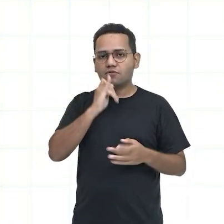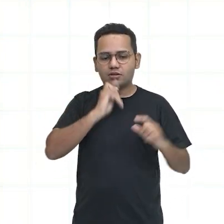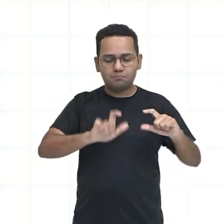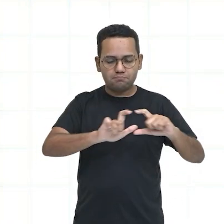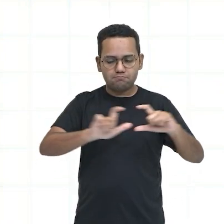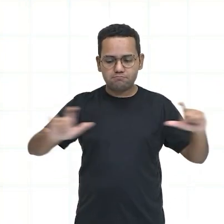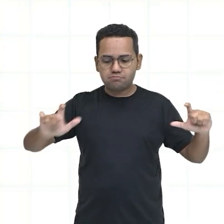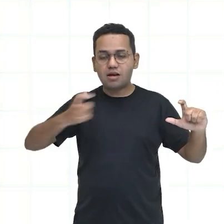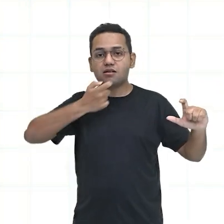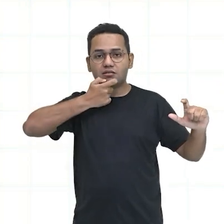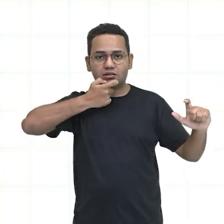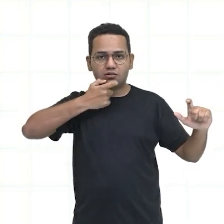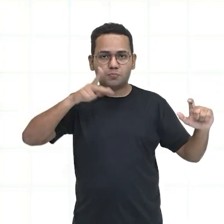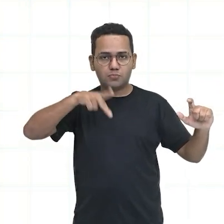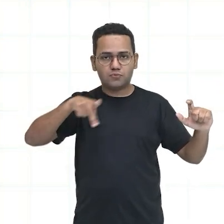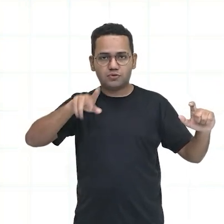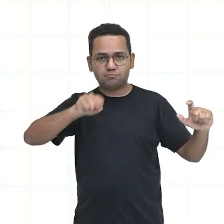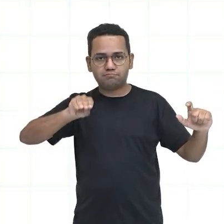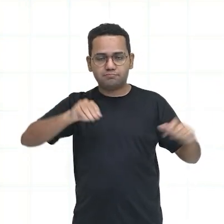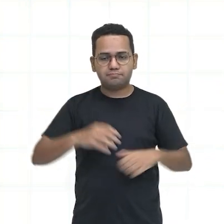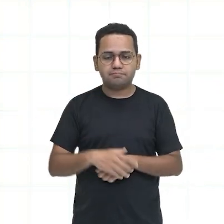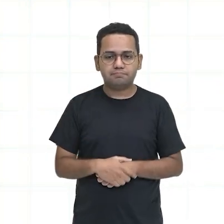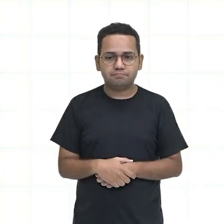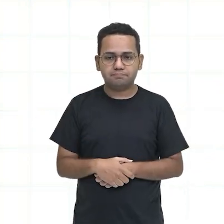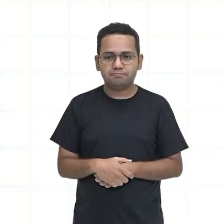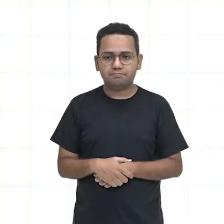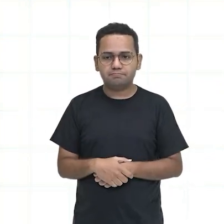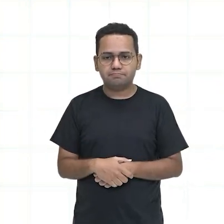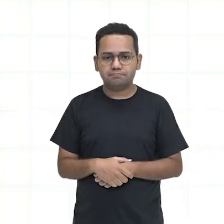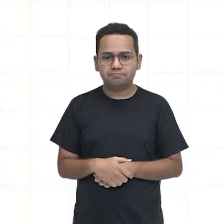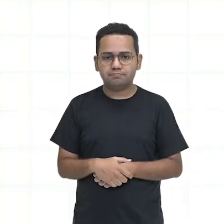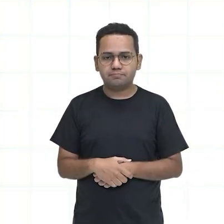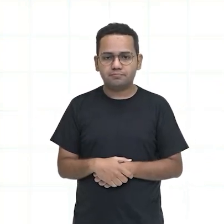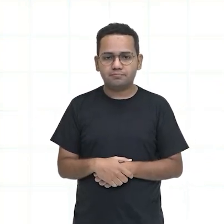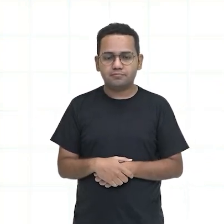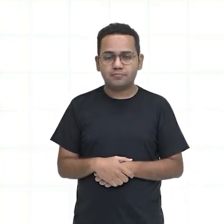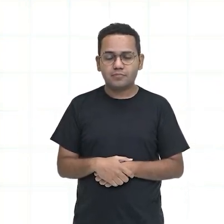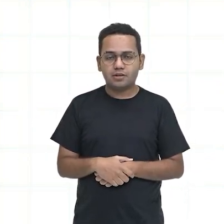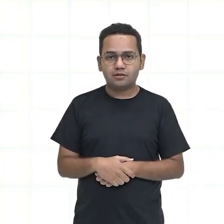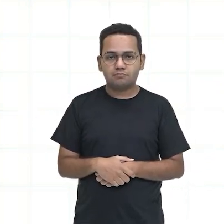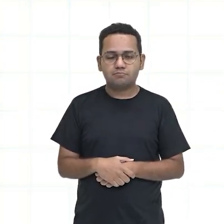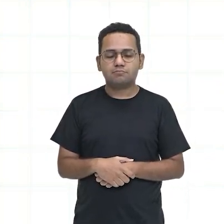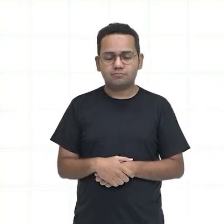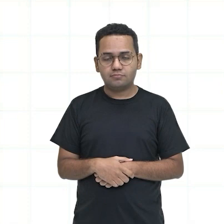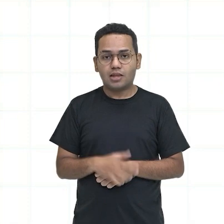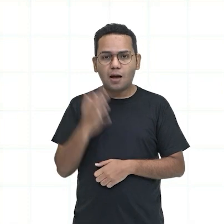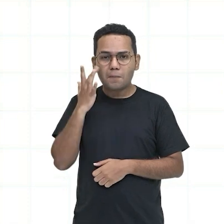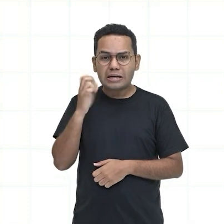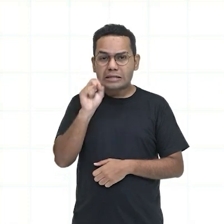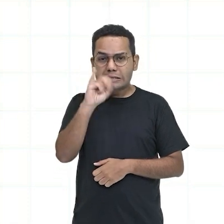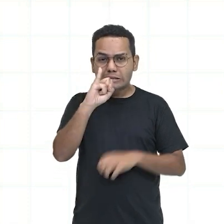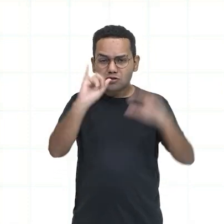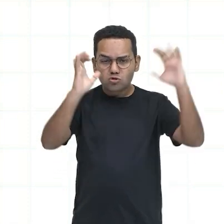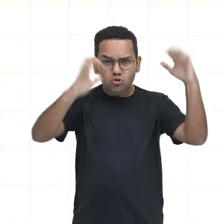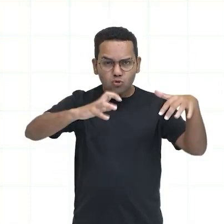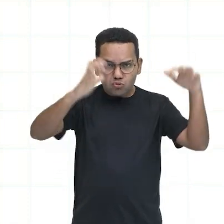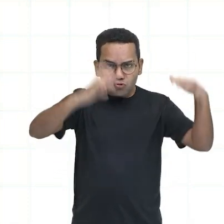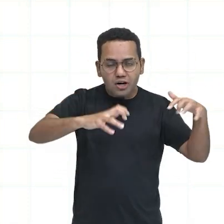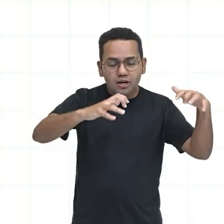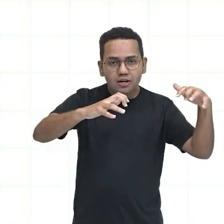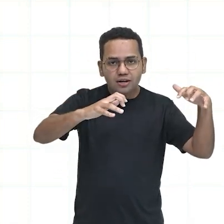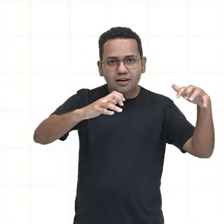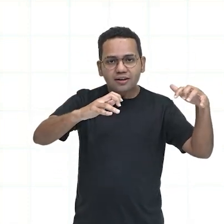will stay indoors. Se chover amanhã, nós ficaremos em casa. Tá certo? Se chover amanhã,